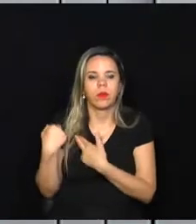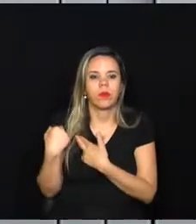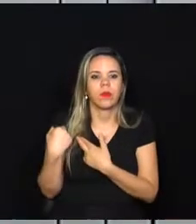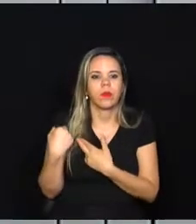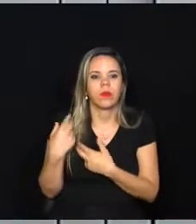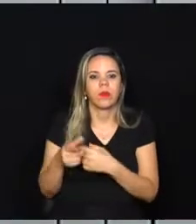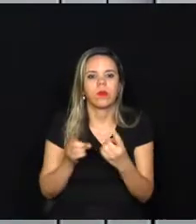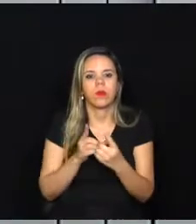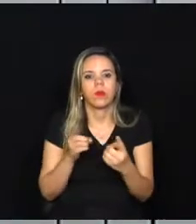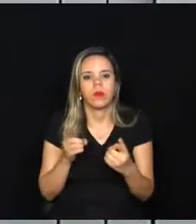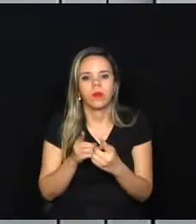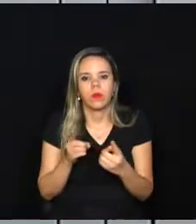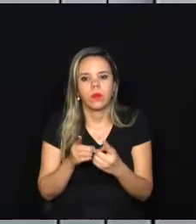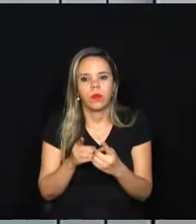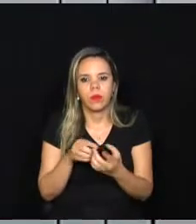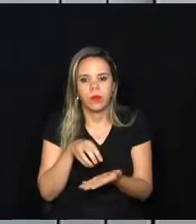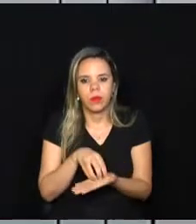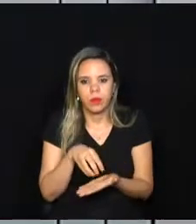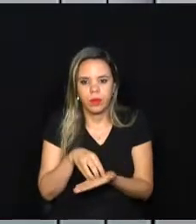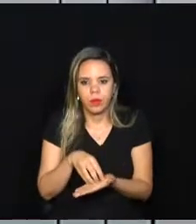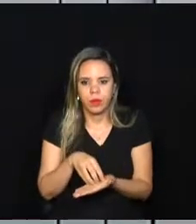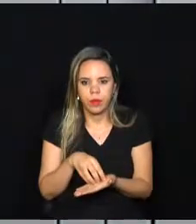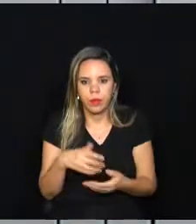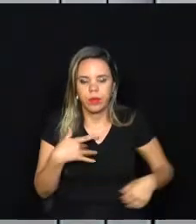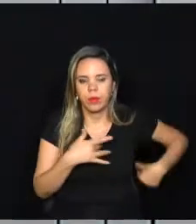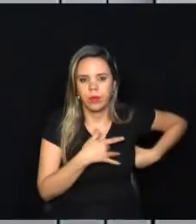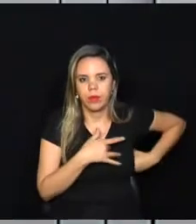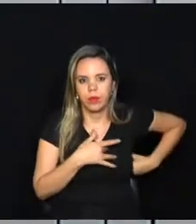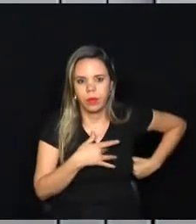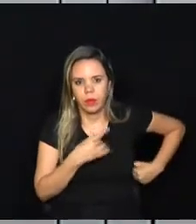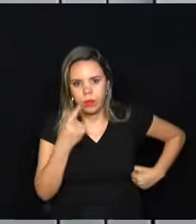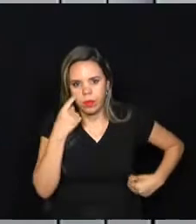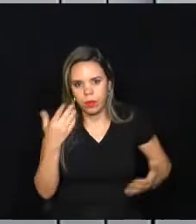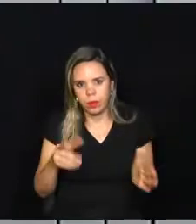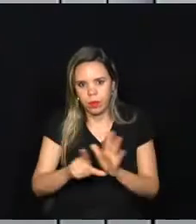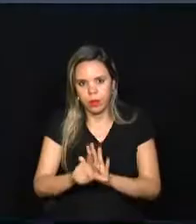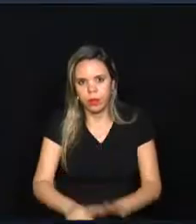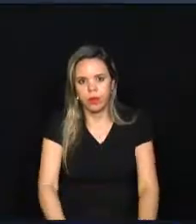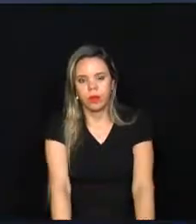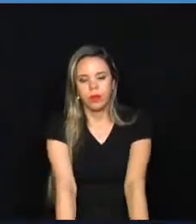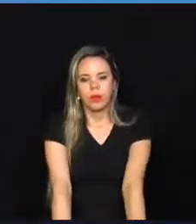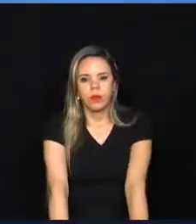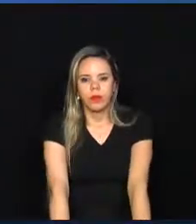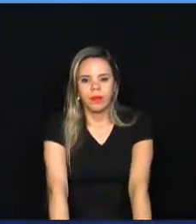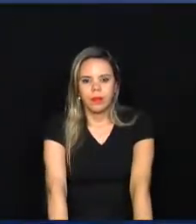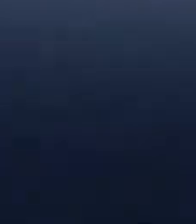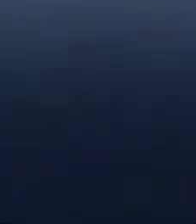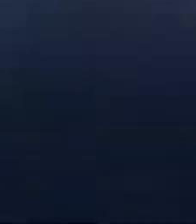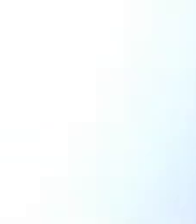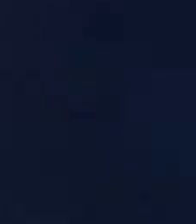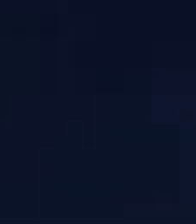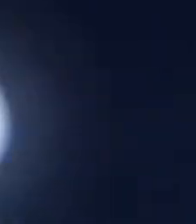realizam atendimento nas unidades de saúde da cidade. Agora é lei.